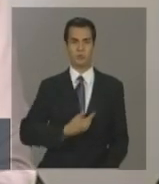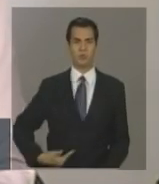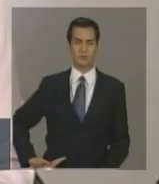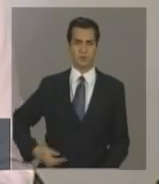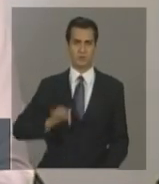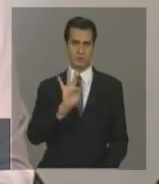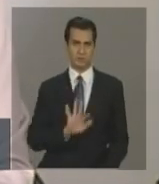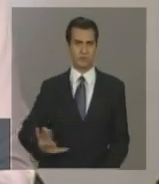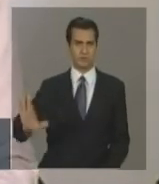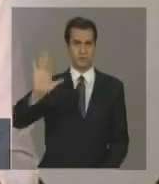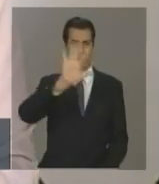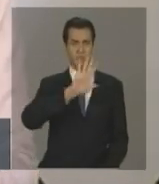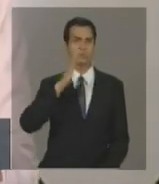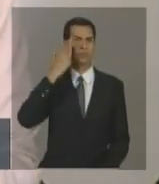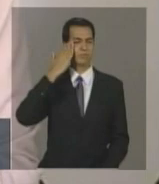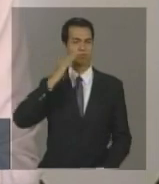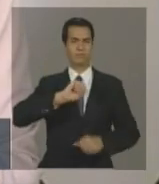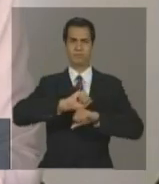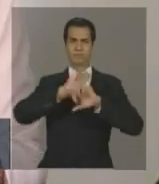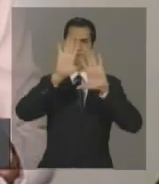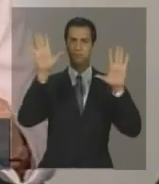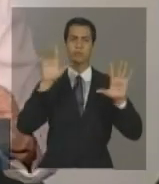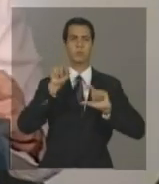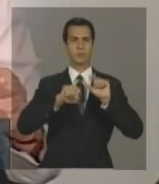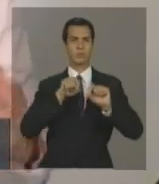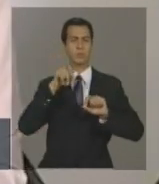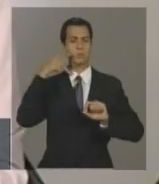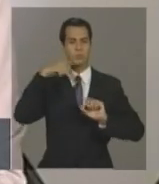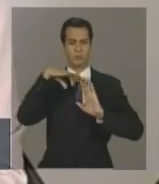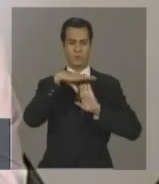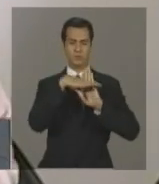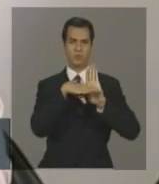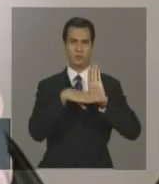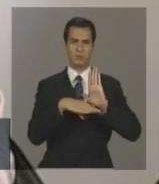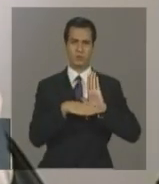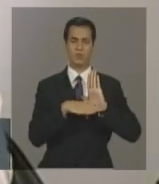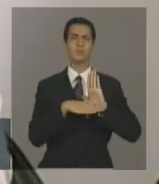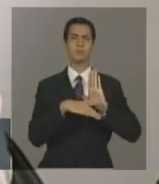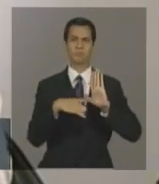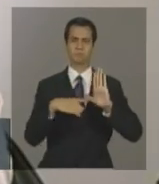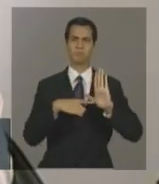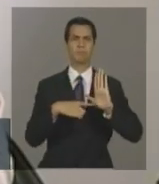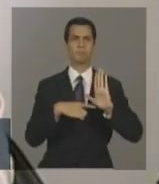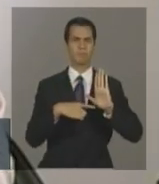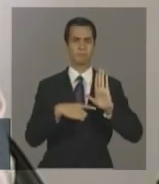da importância do programa estar assentado nestas bases.